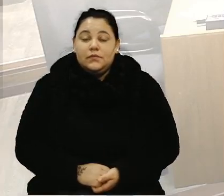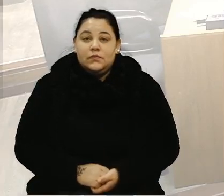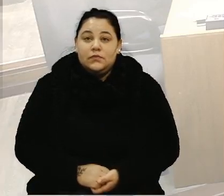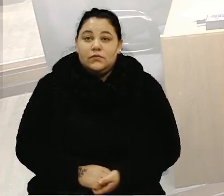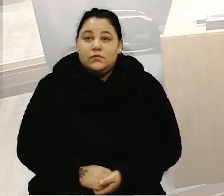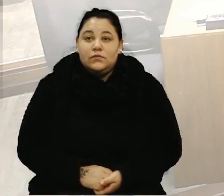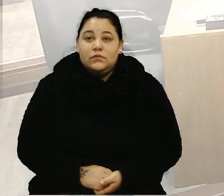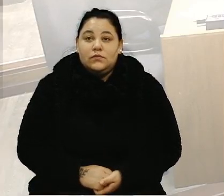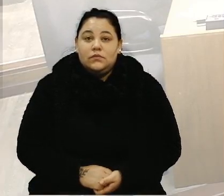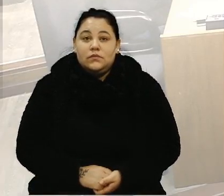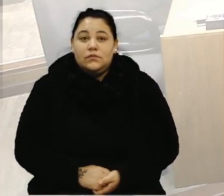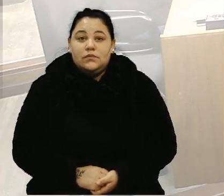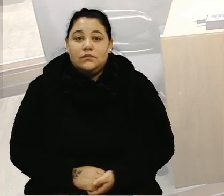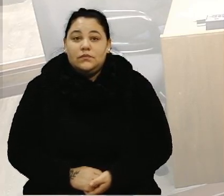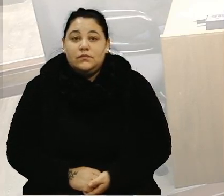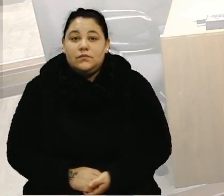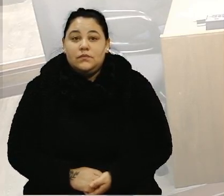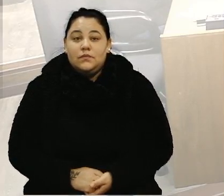Vereador Valim,